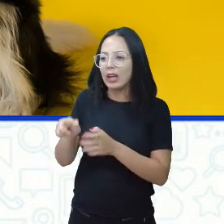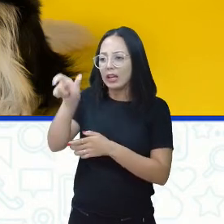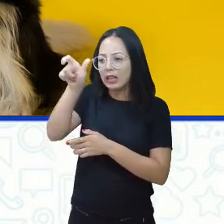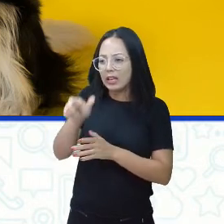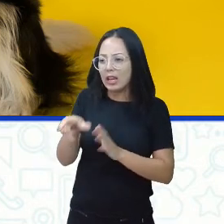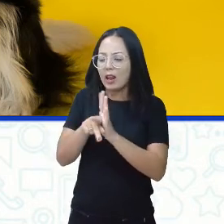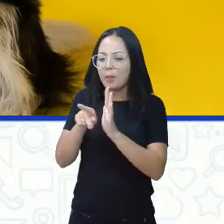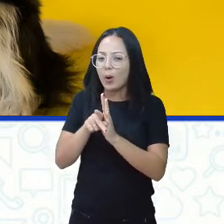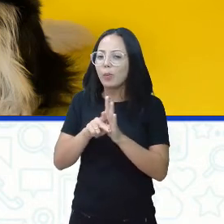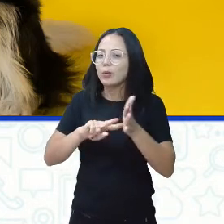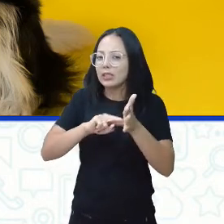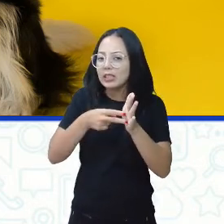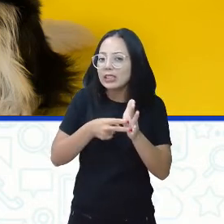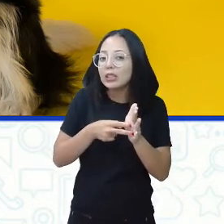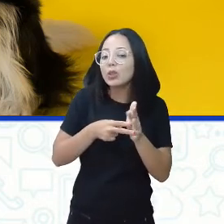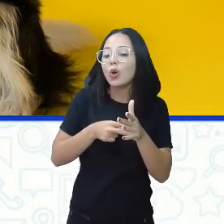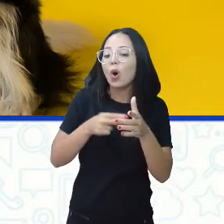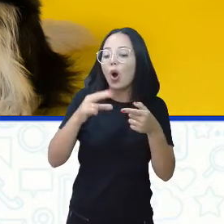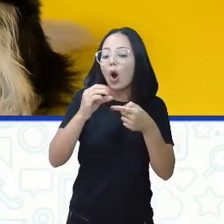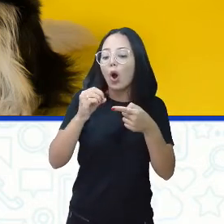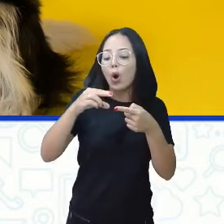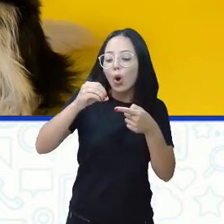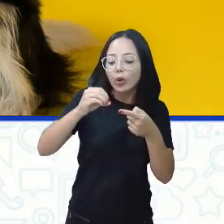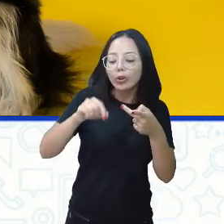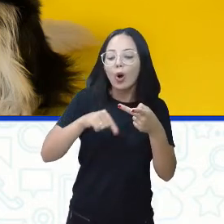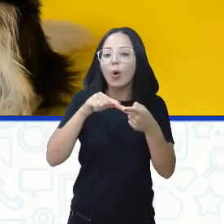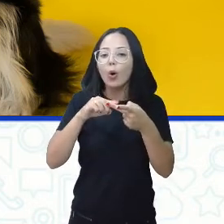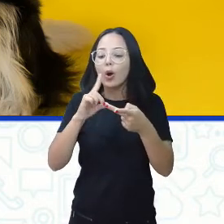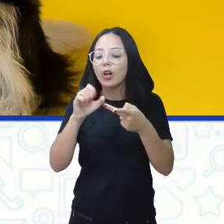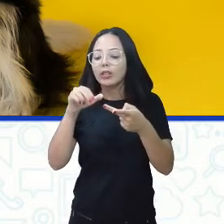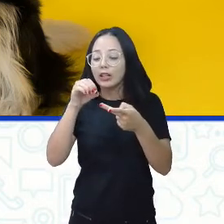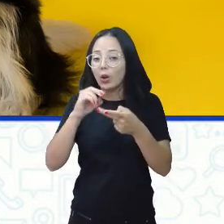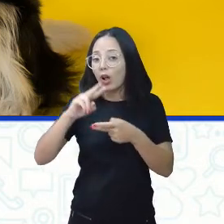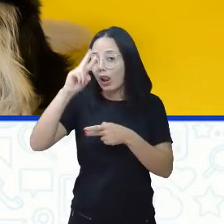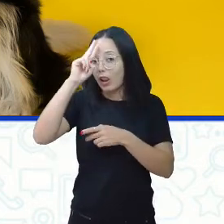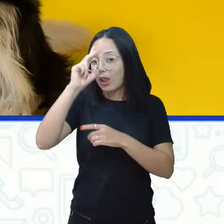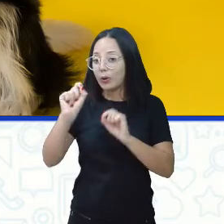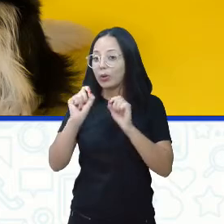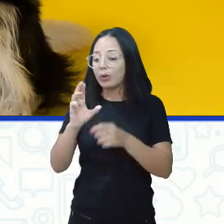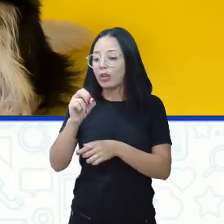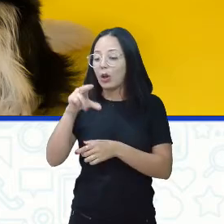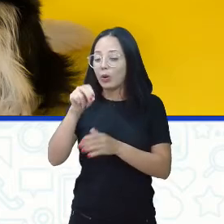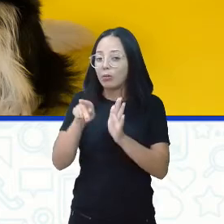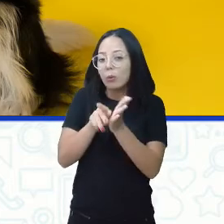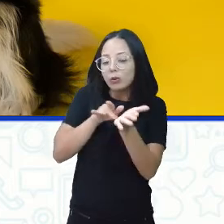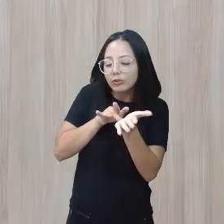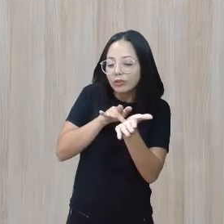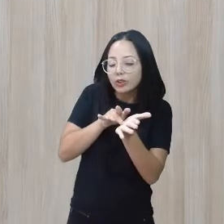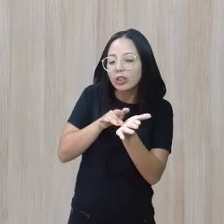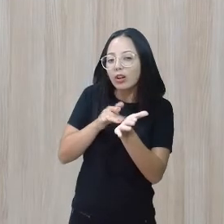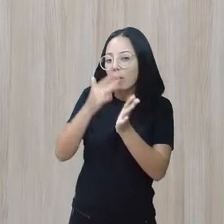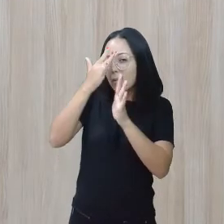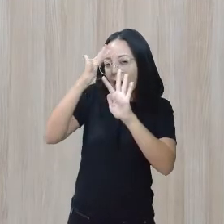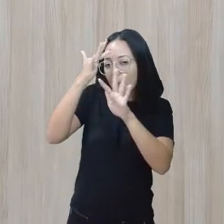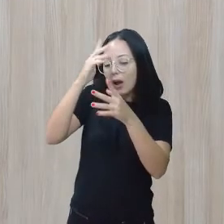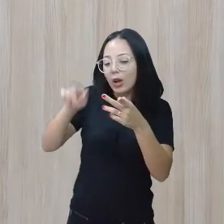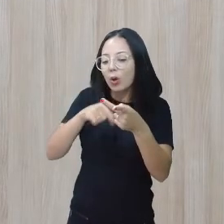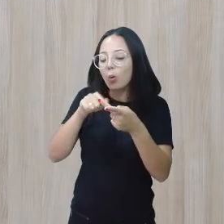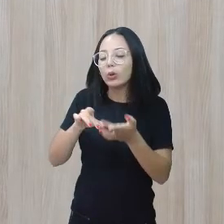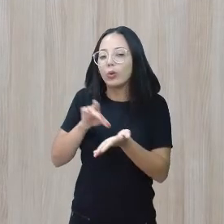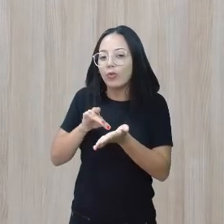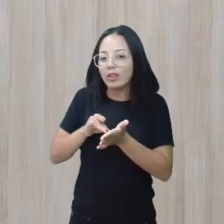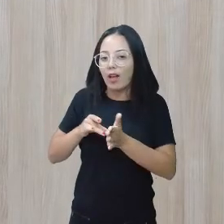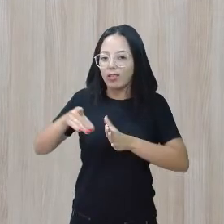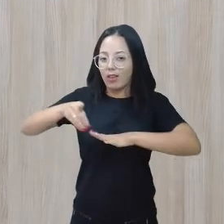sentido conotativo ou no sentido denotativo? Lembrando, conotativo é o sentido figurado, denotativo é o sentido